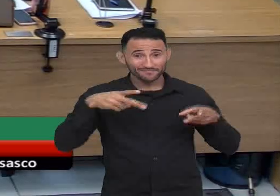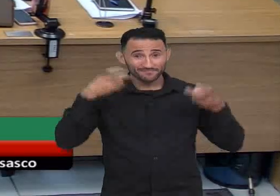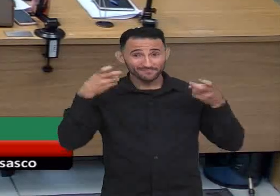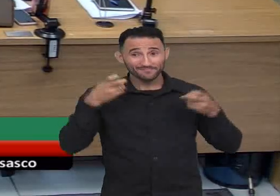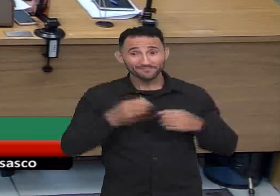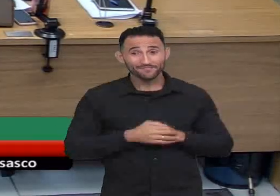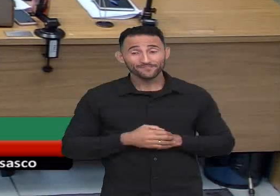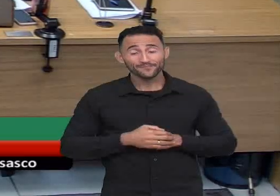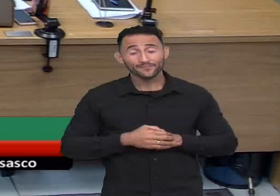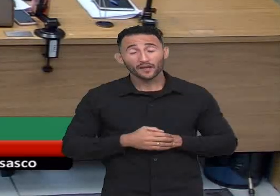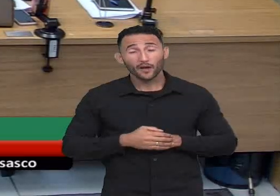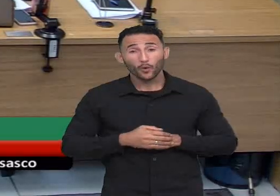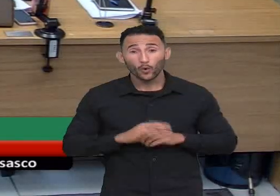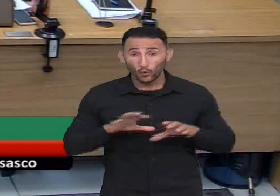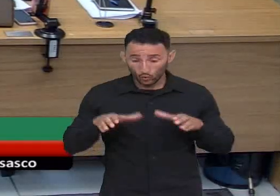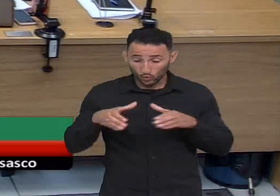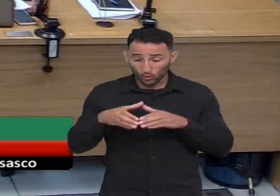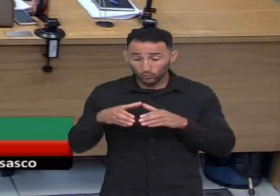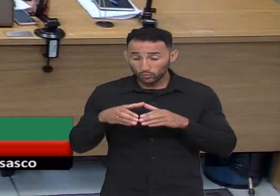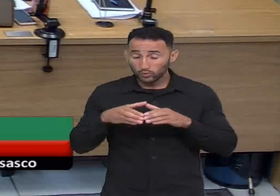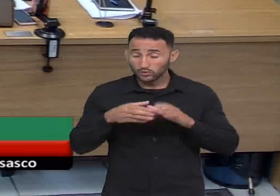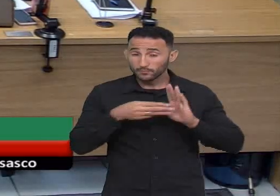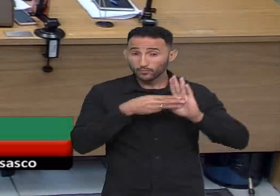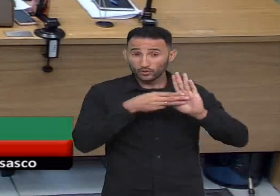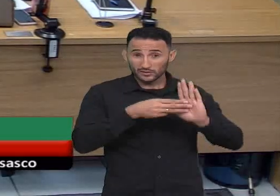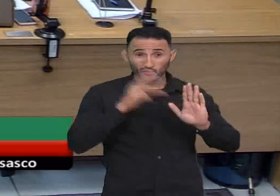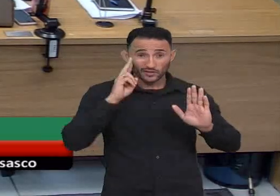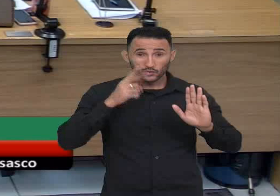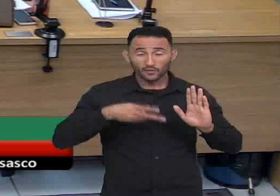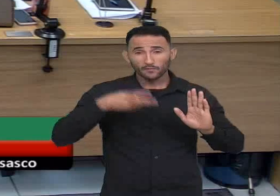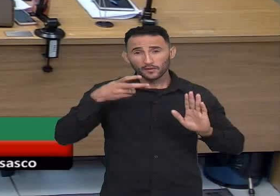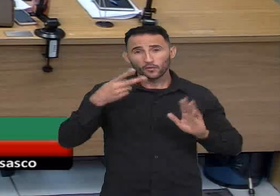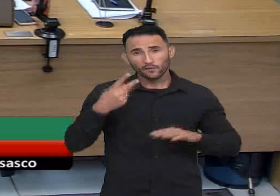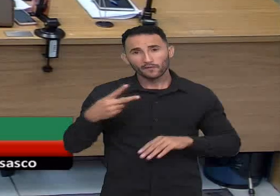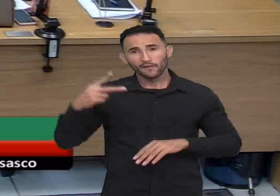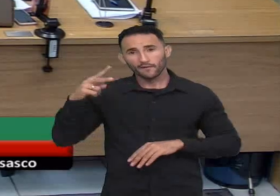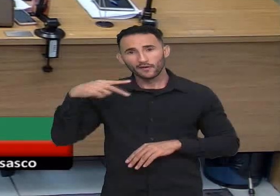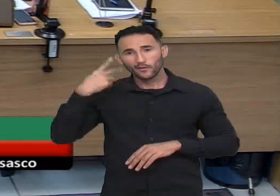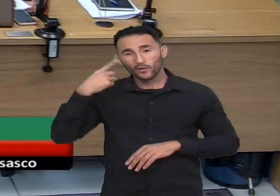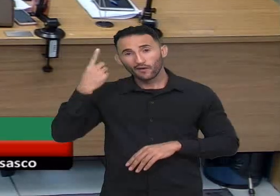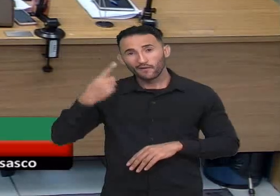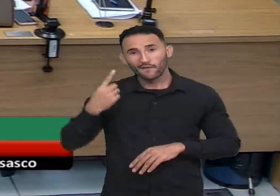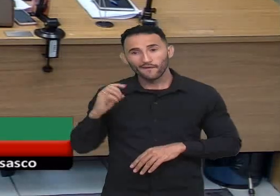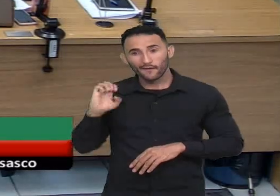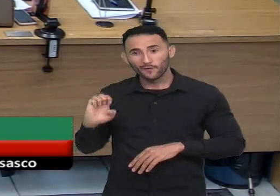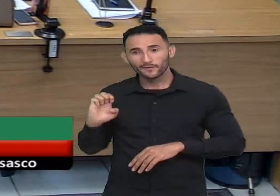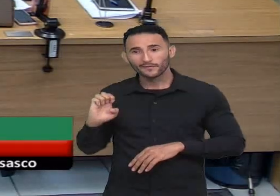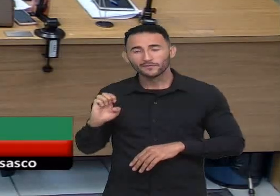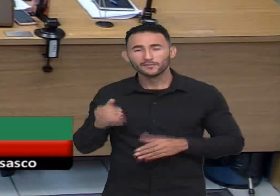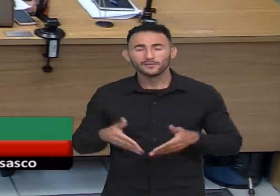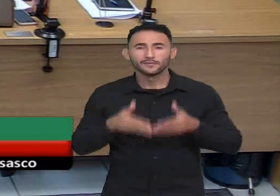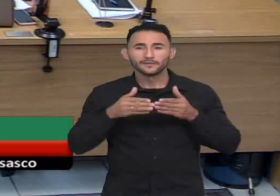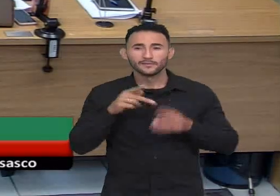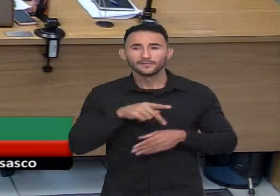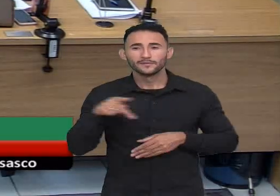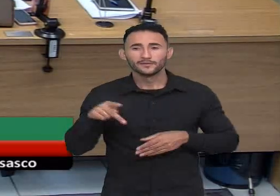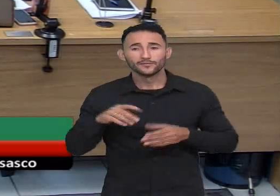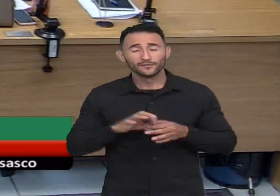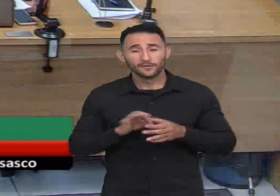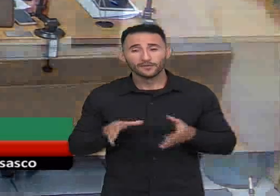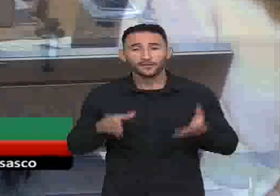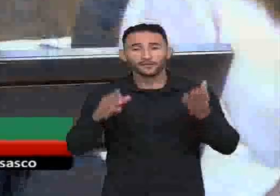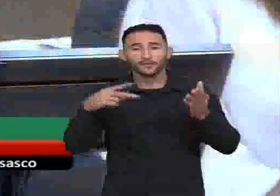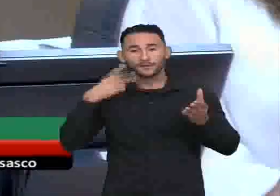o grupo de moções de reconhecimento da nobre vereadora Elza Oliveira. Questão de ordem, presidente. Questão de ordem,